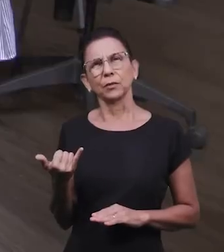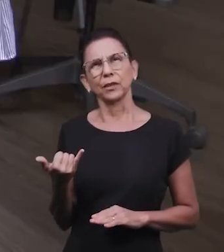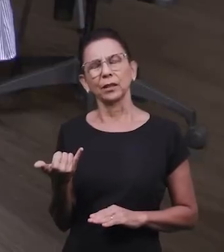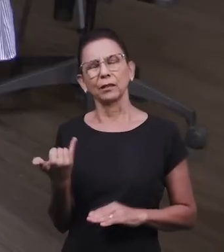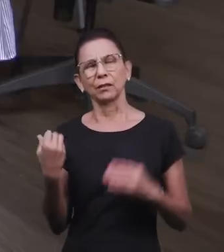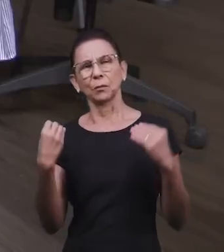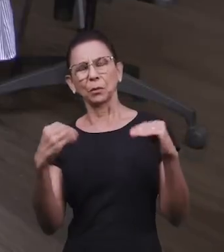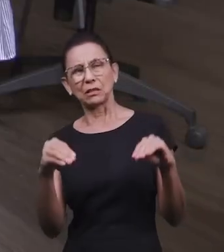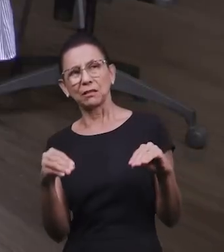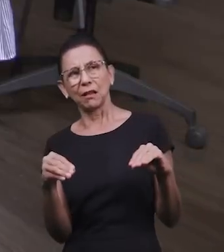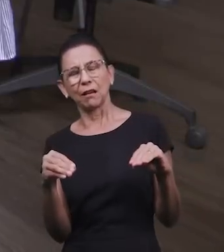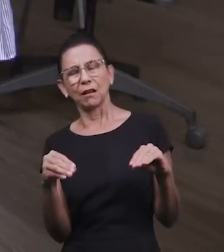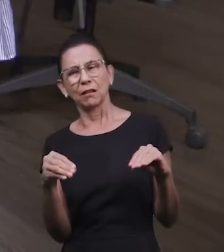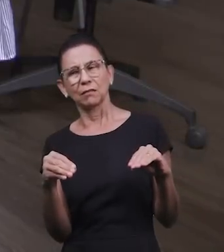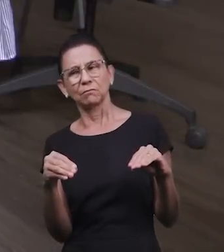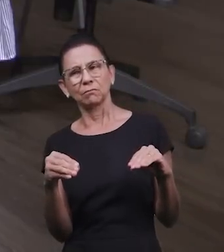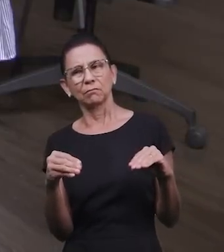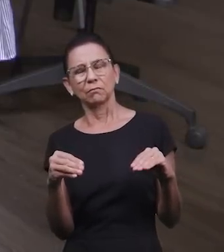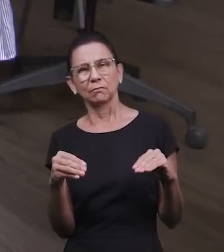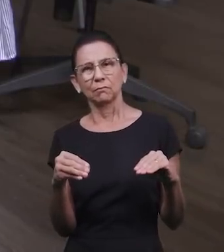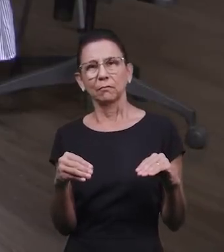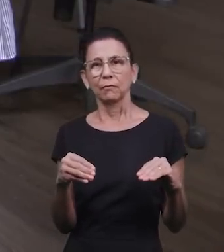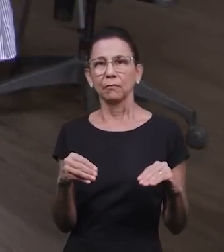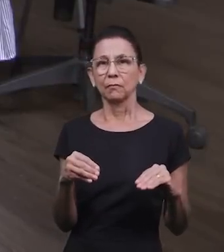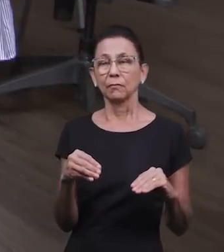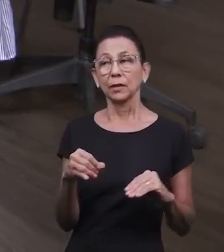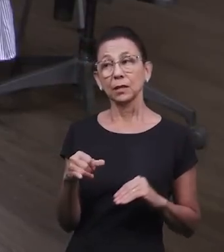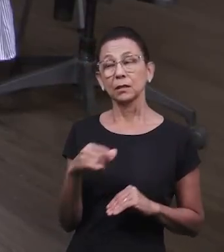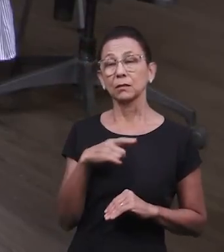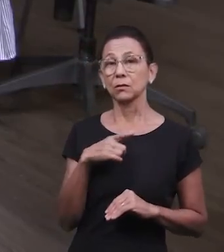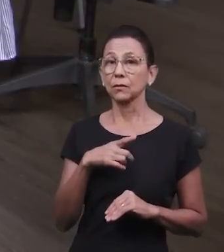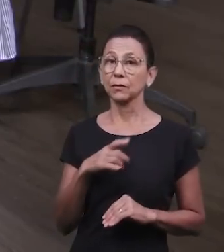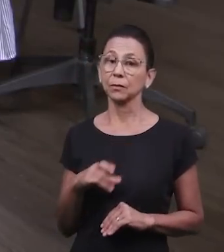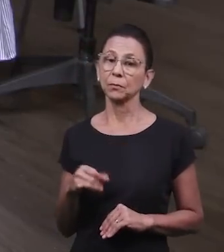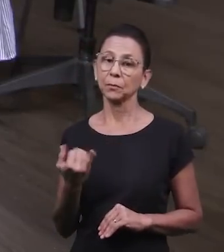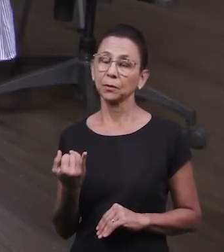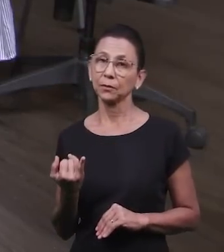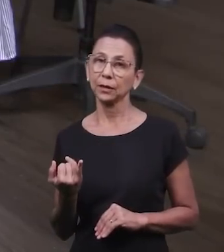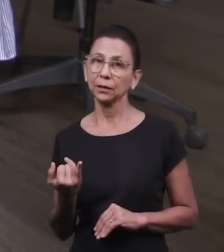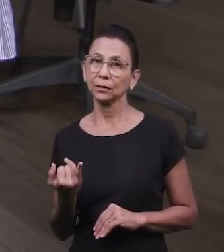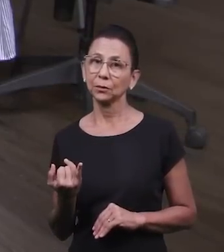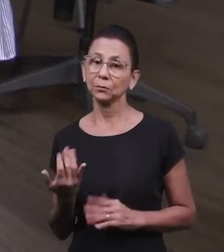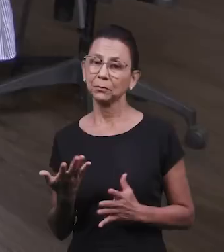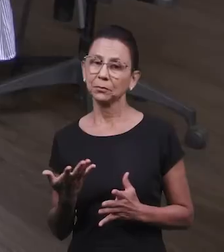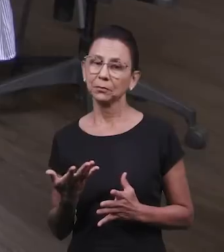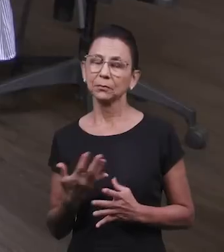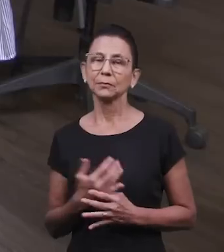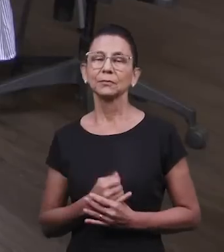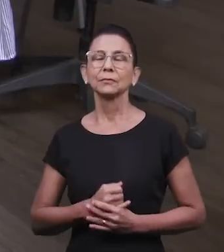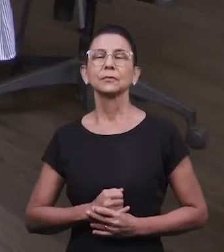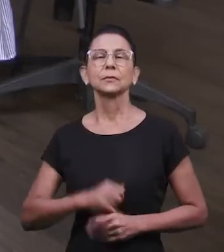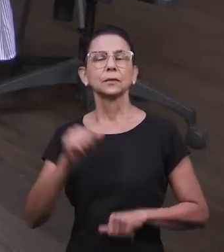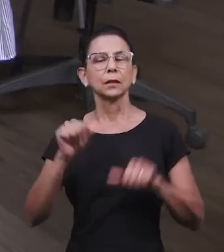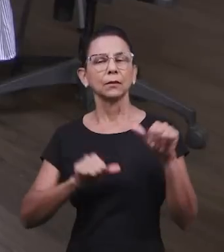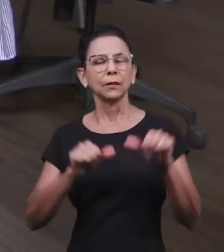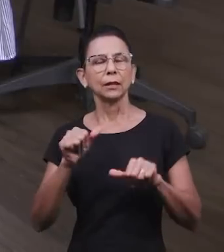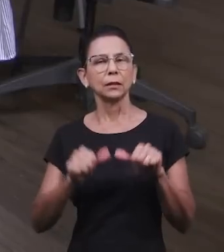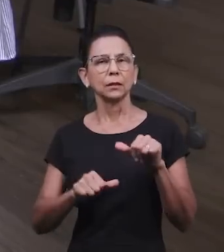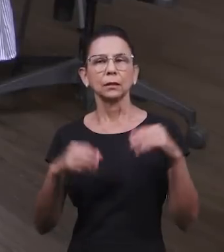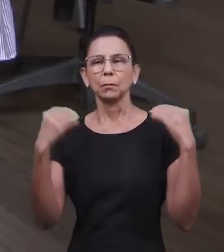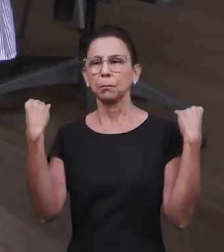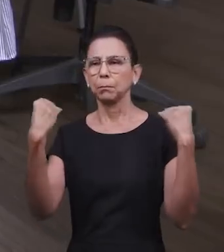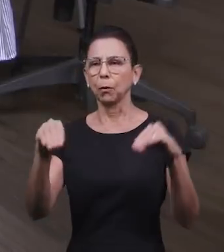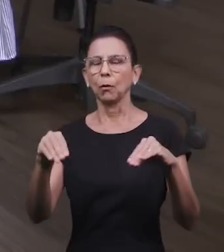proveito? Então, se aquilo for trazer um proveito, você passou esses filtros, você prossegue e posta